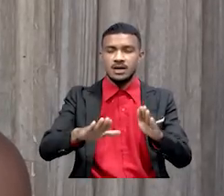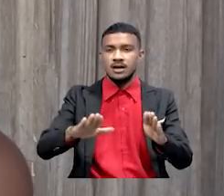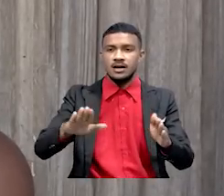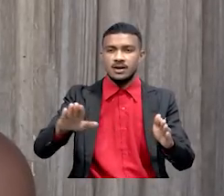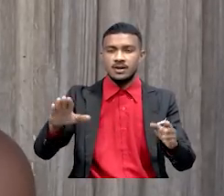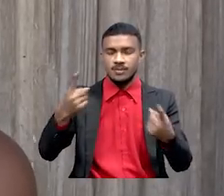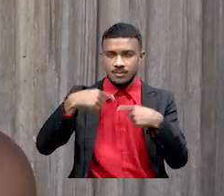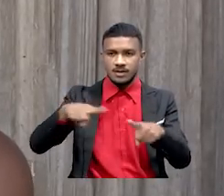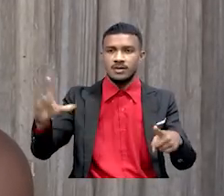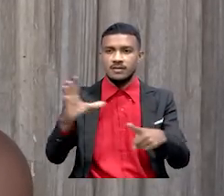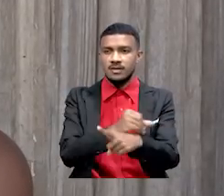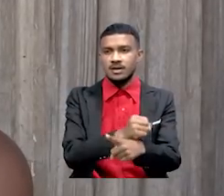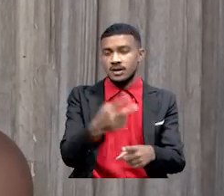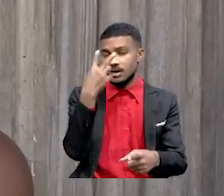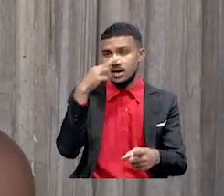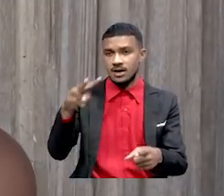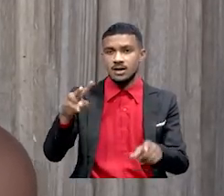Ada